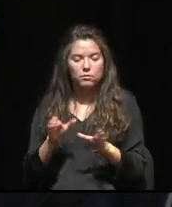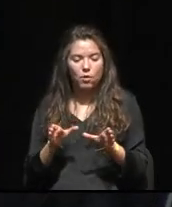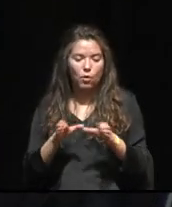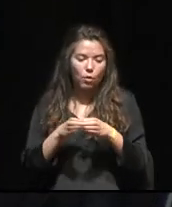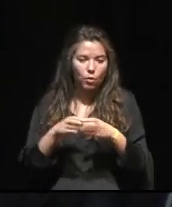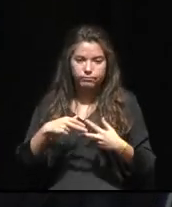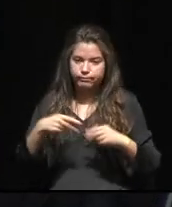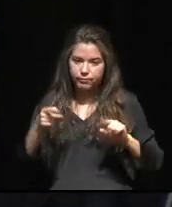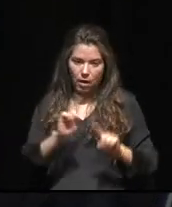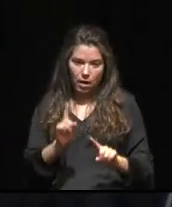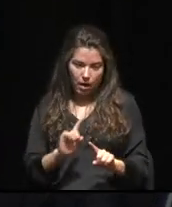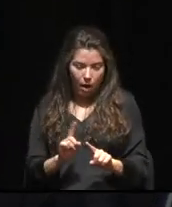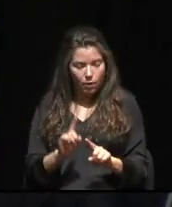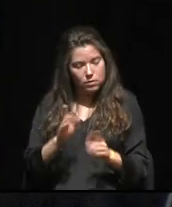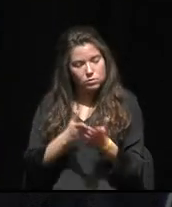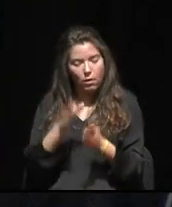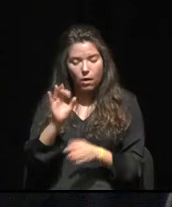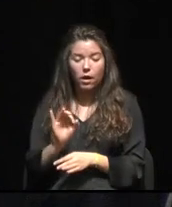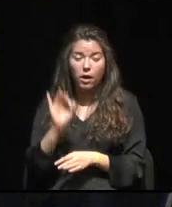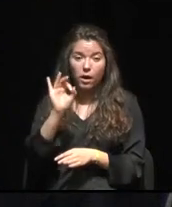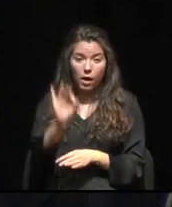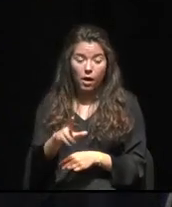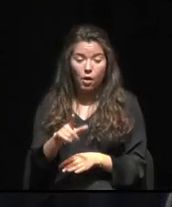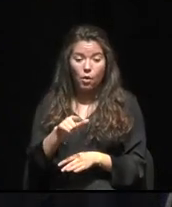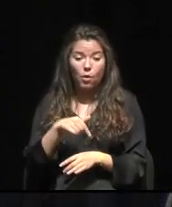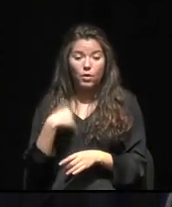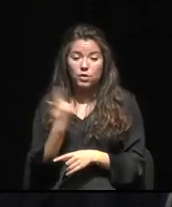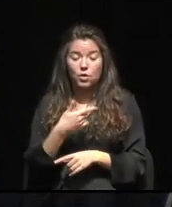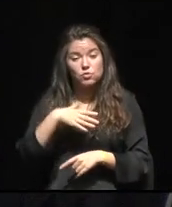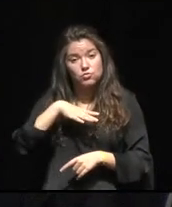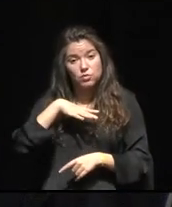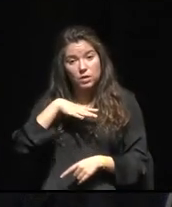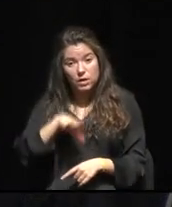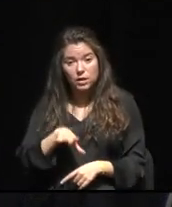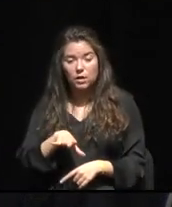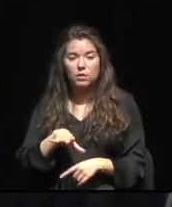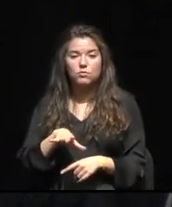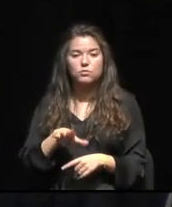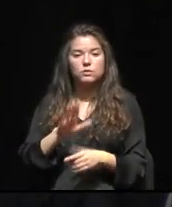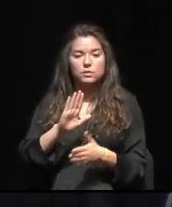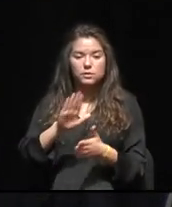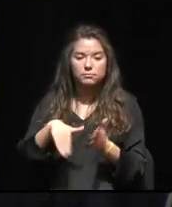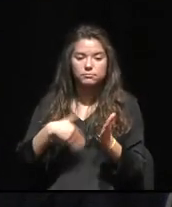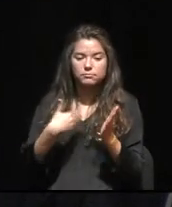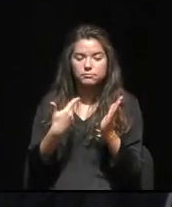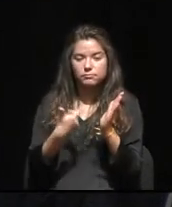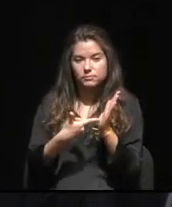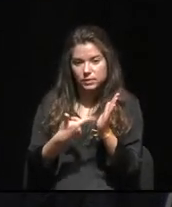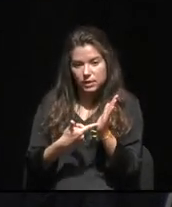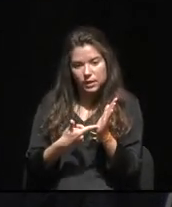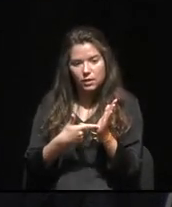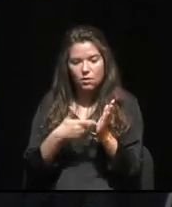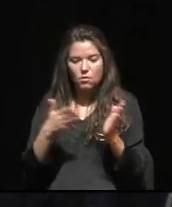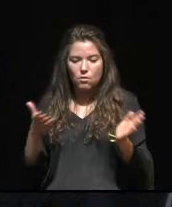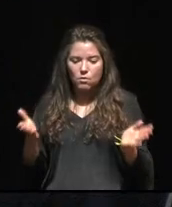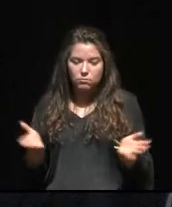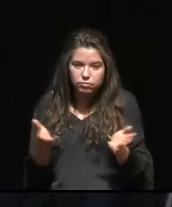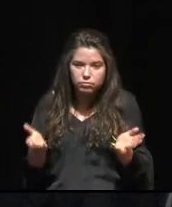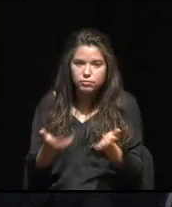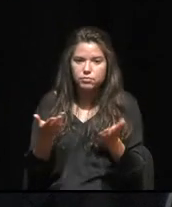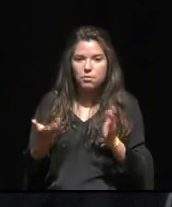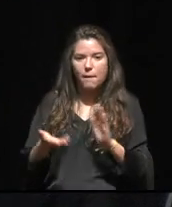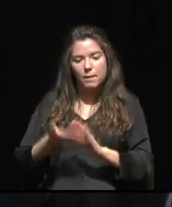apenas uma recomendação não é portanto aquilo que queríamos era que eh que recomendem uma maior proatividade junto do